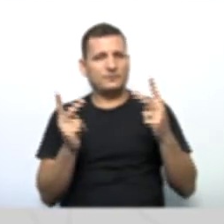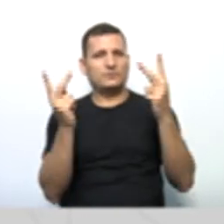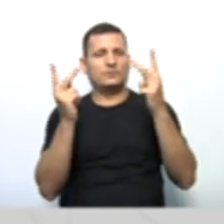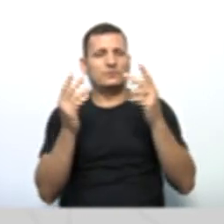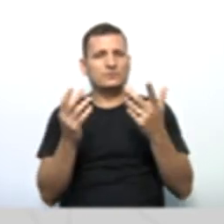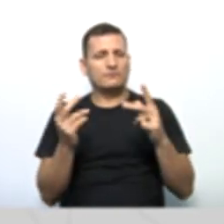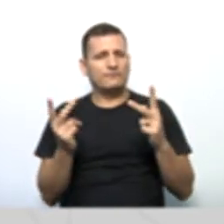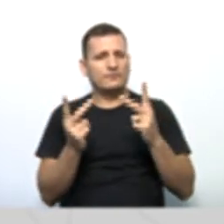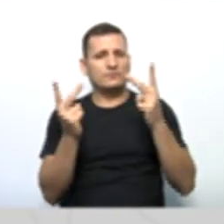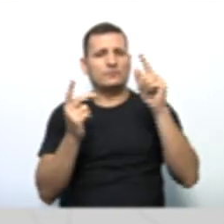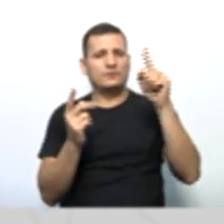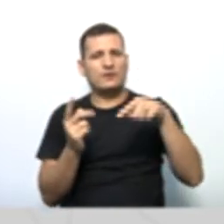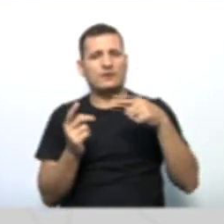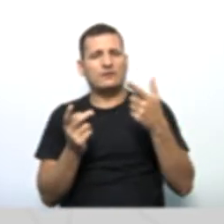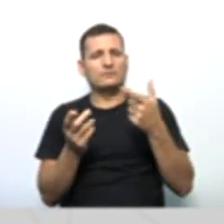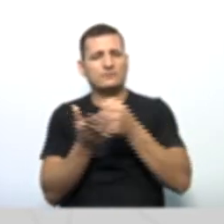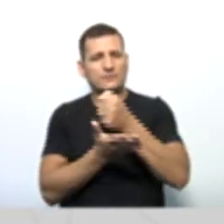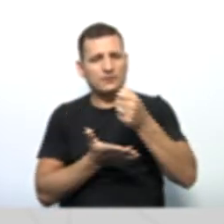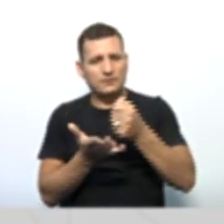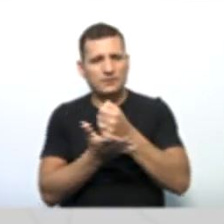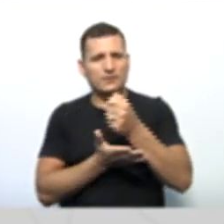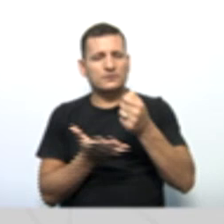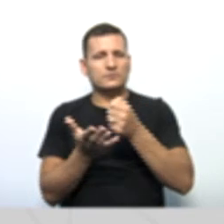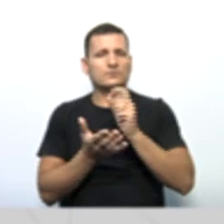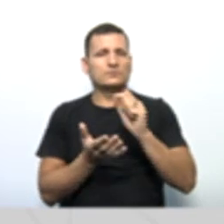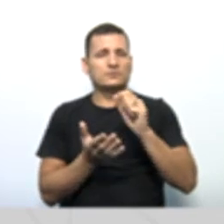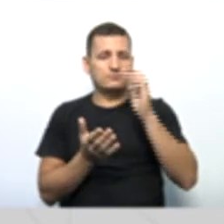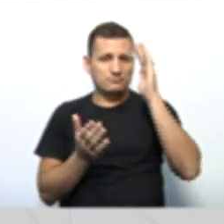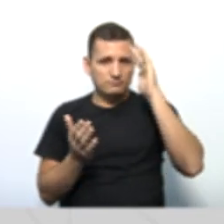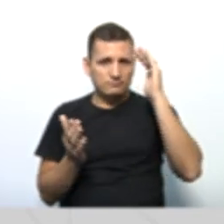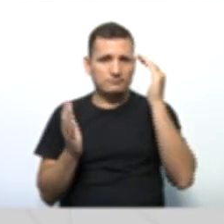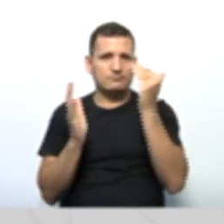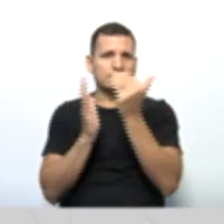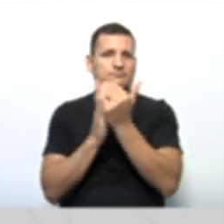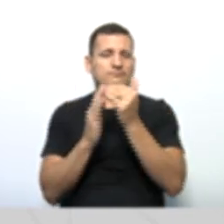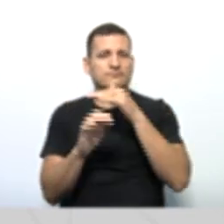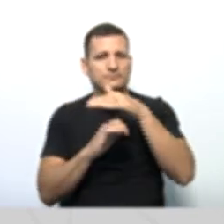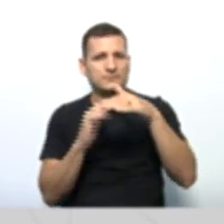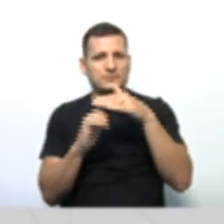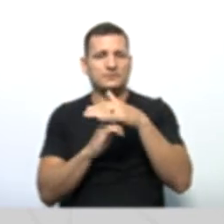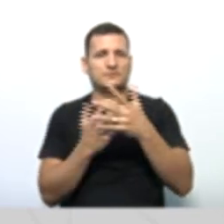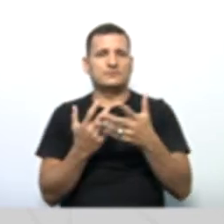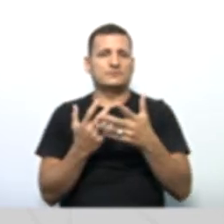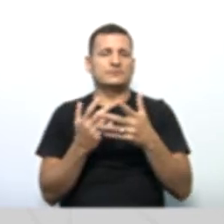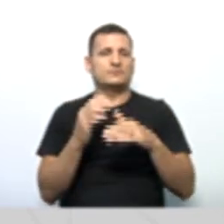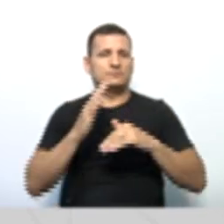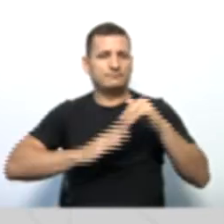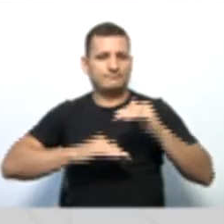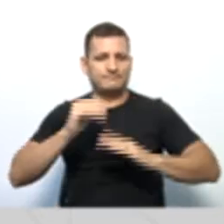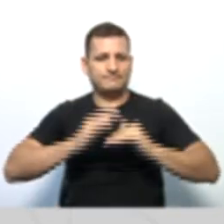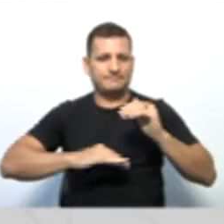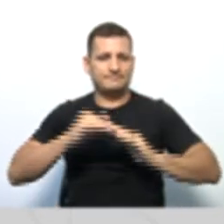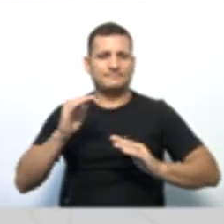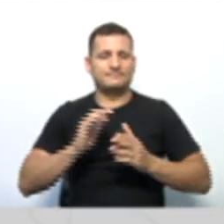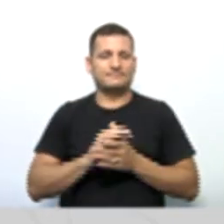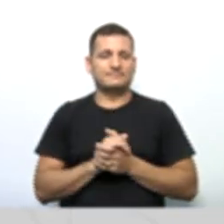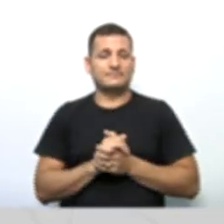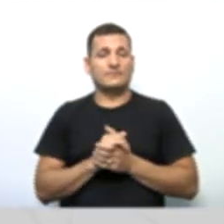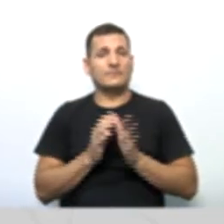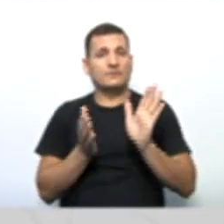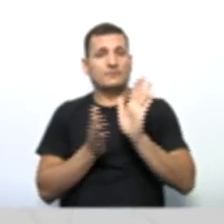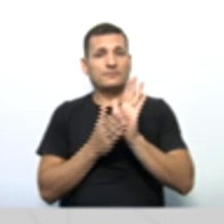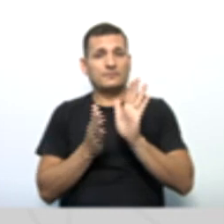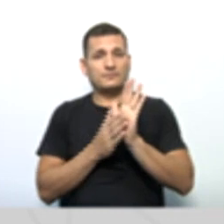esses princípios, essas ideias a ser seguidas pela empresa, pela classe profissional, e que vocês vão